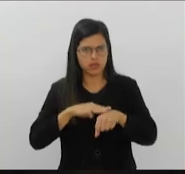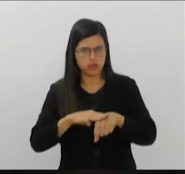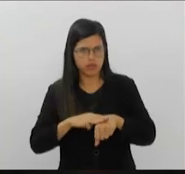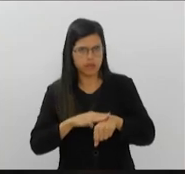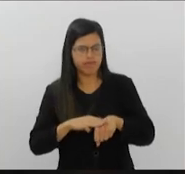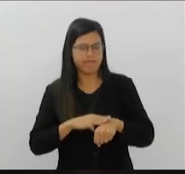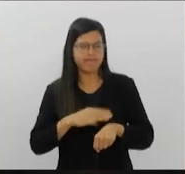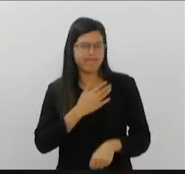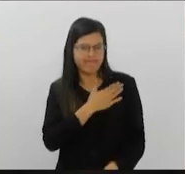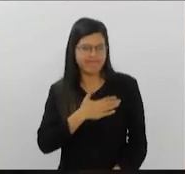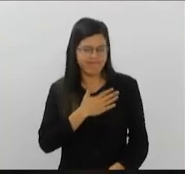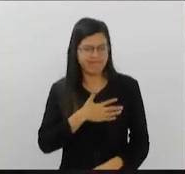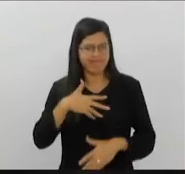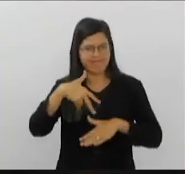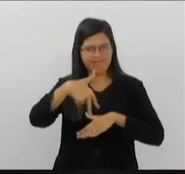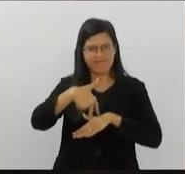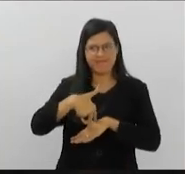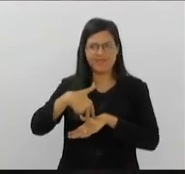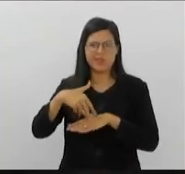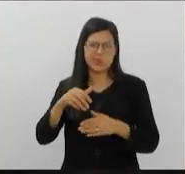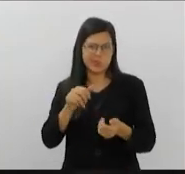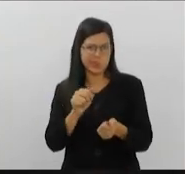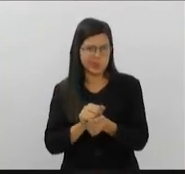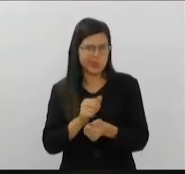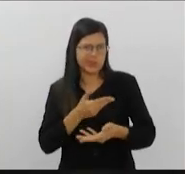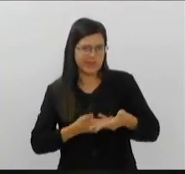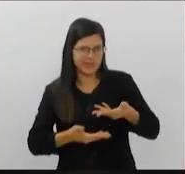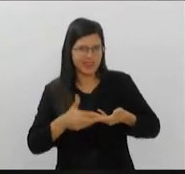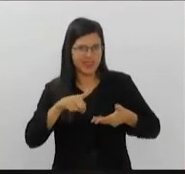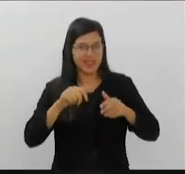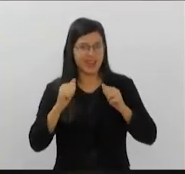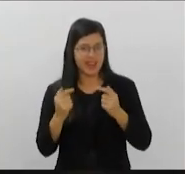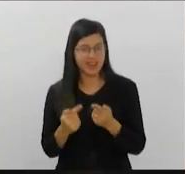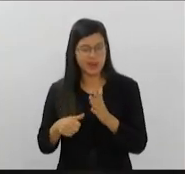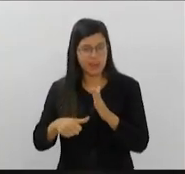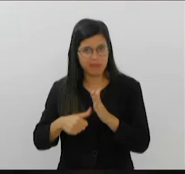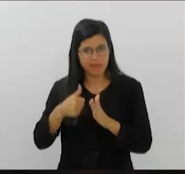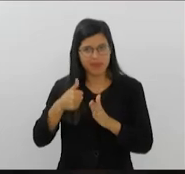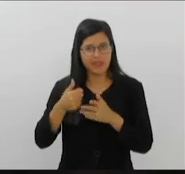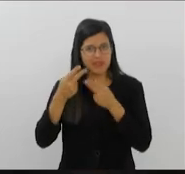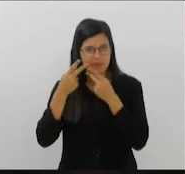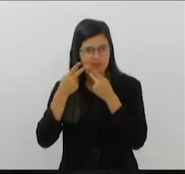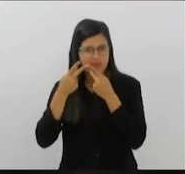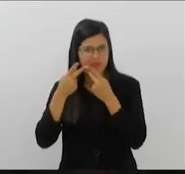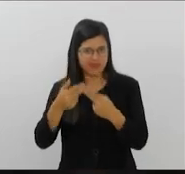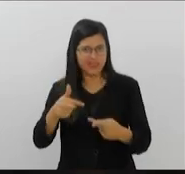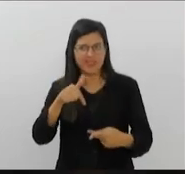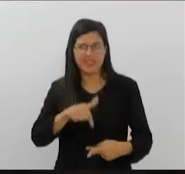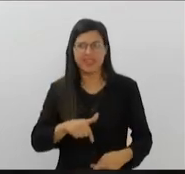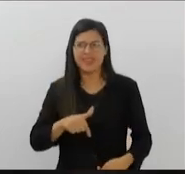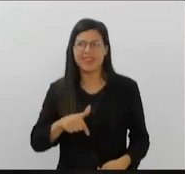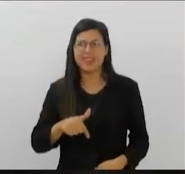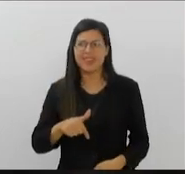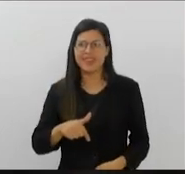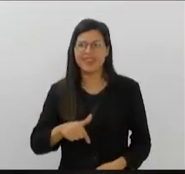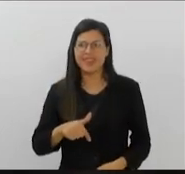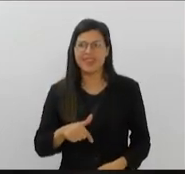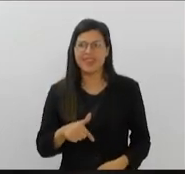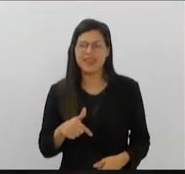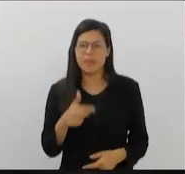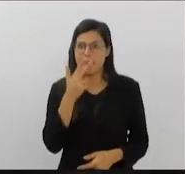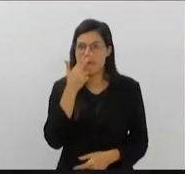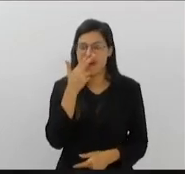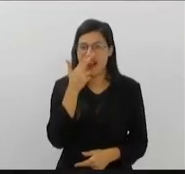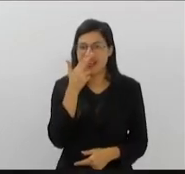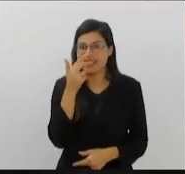mim é um prazer estar aqui dividindo esse painel nessa casa, é a primeira vez que eu vim aqui, na verdade. Inclusive, é engraçado como a gente se sente um pouco miudinho, né? Que